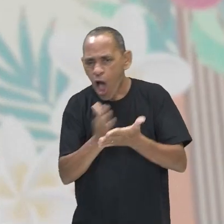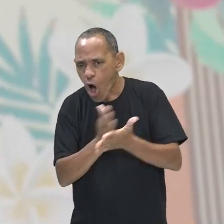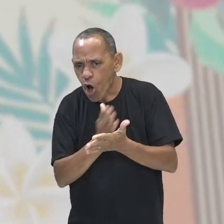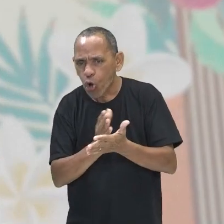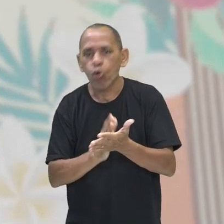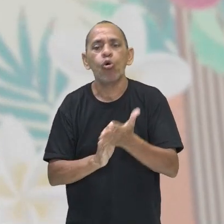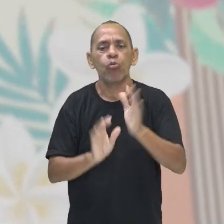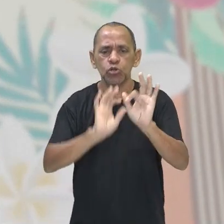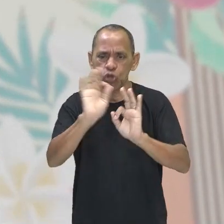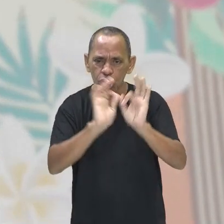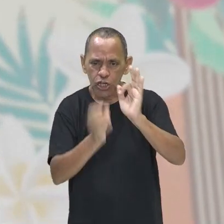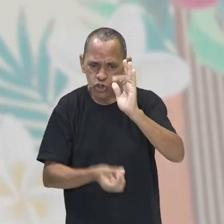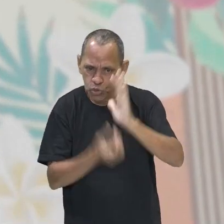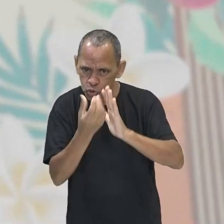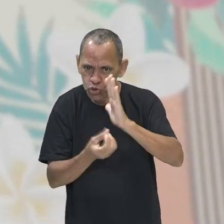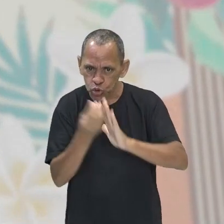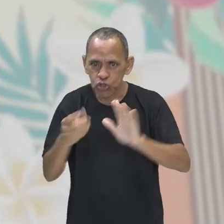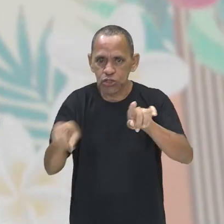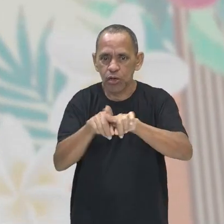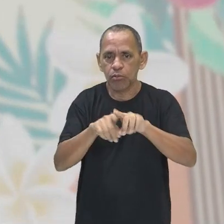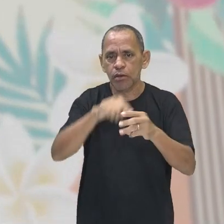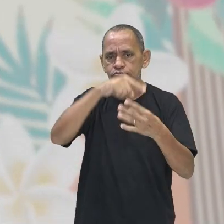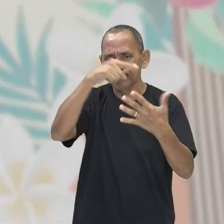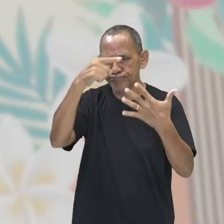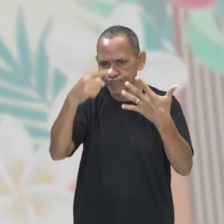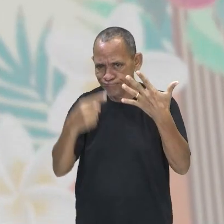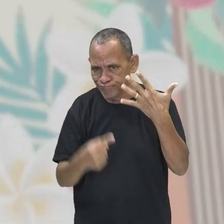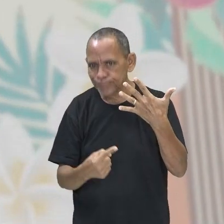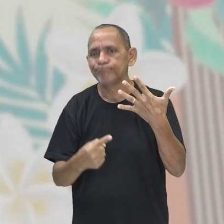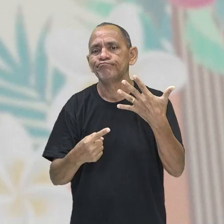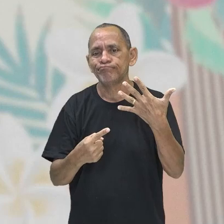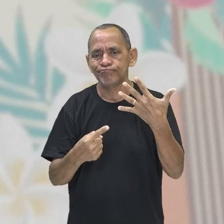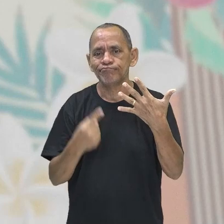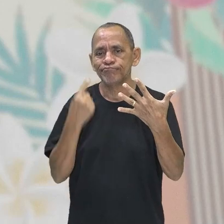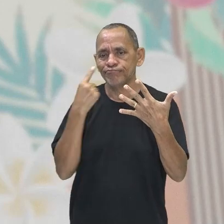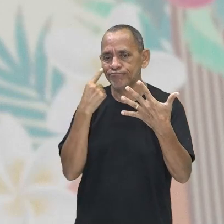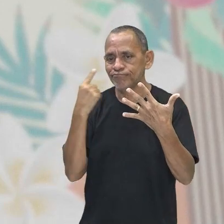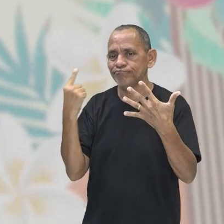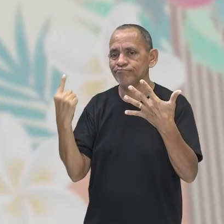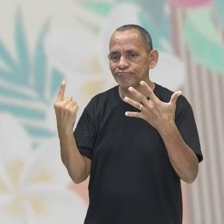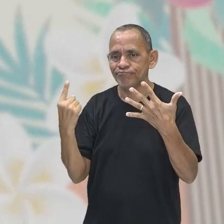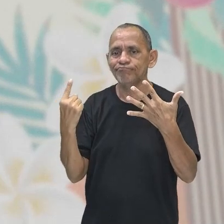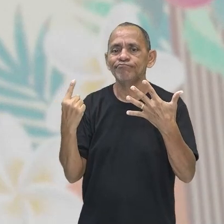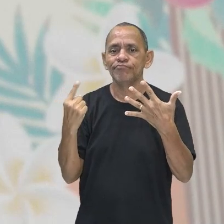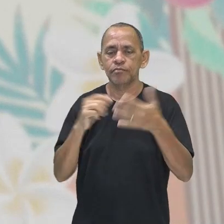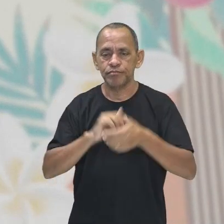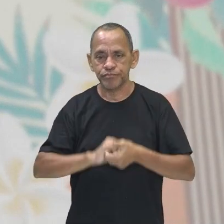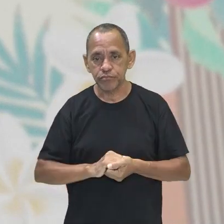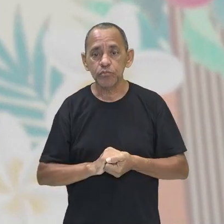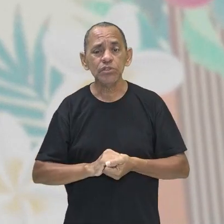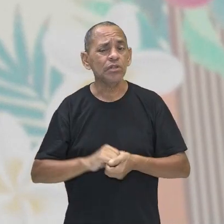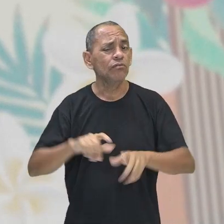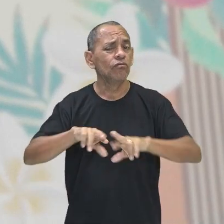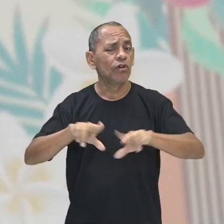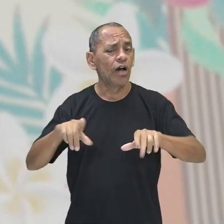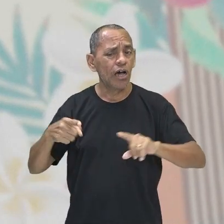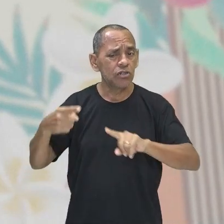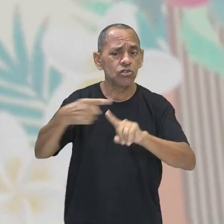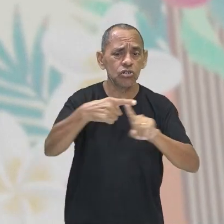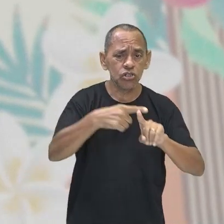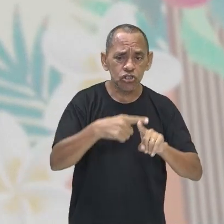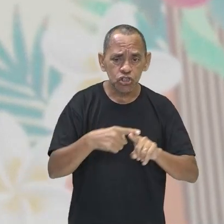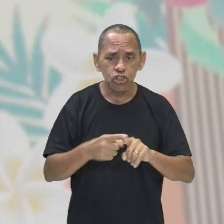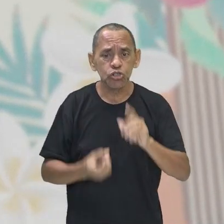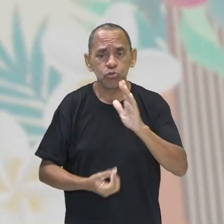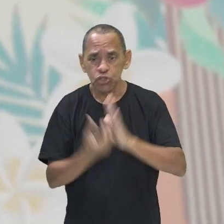Bem Bom, Acapulco, O Balalá, Um Abraço do Bonfá, Japão, Glass Beds, Minha